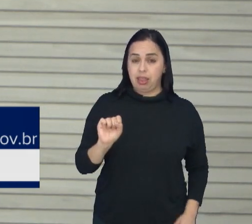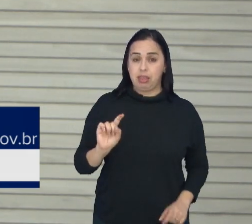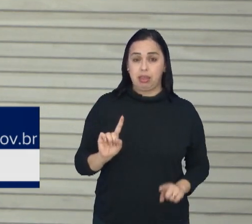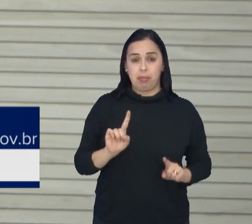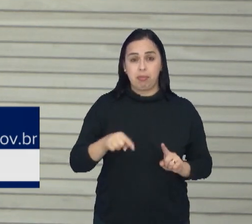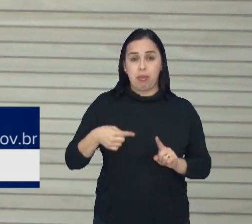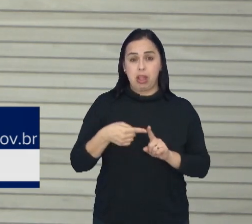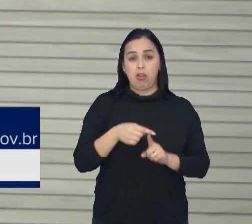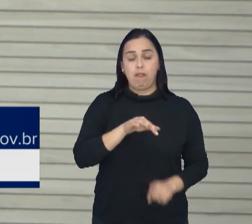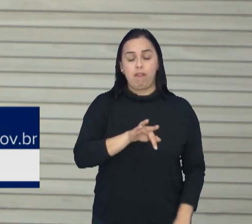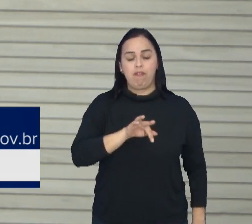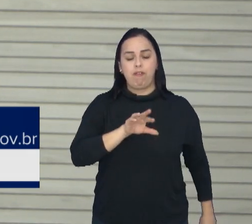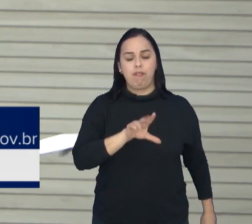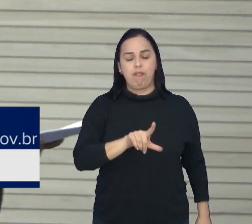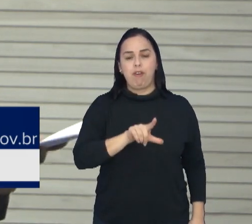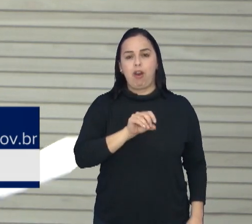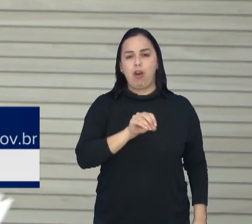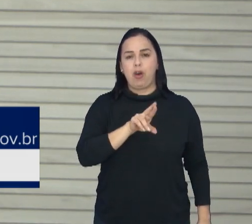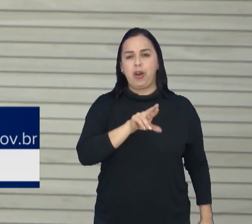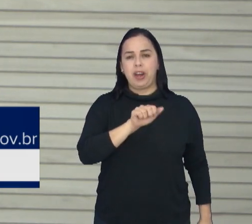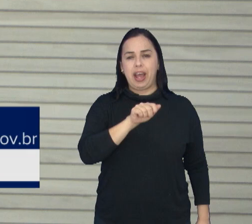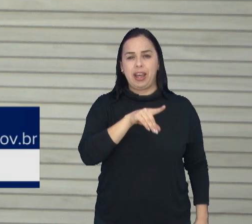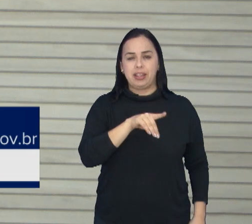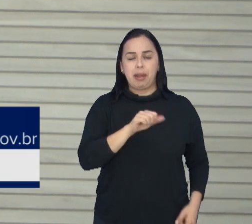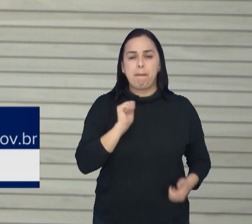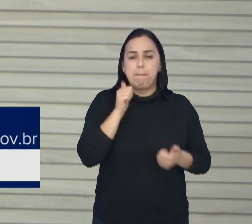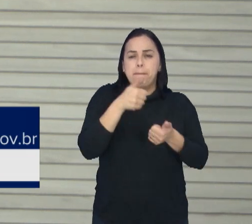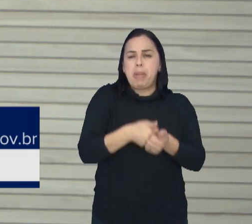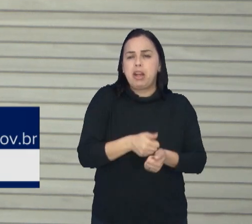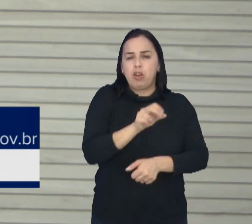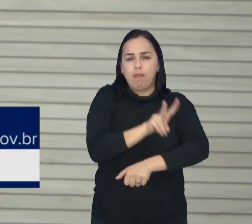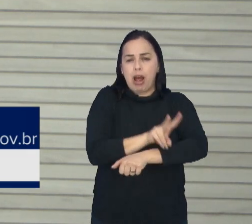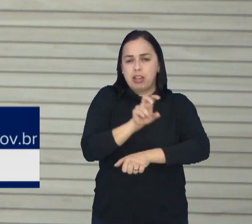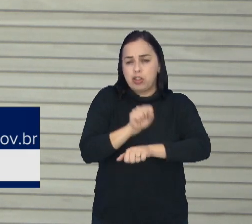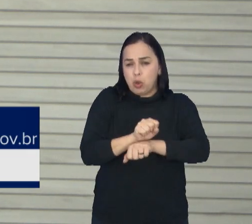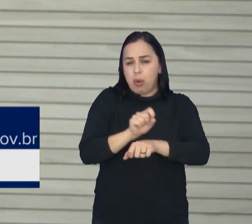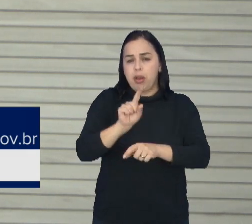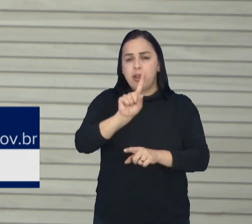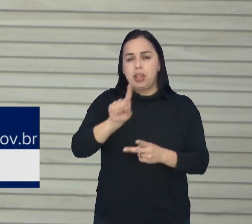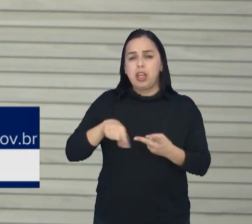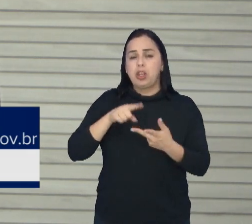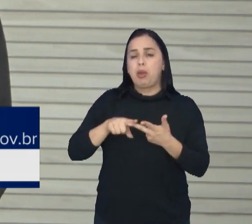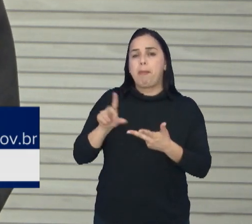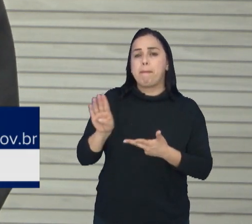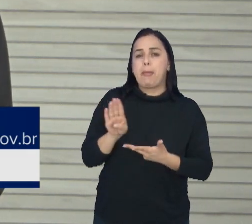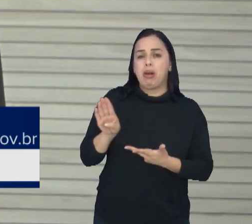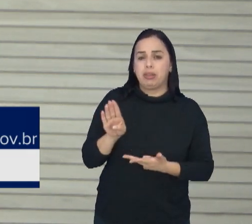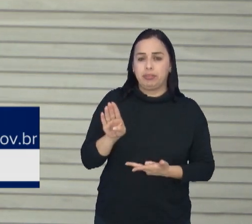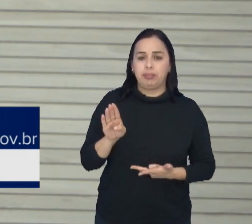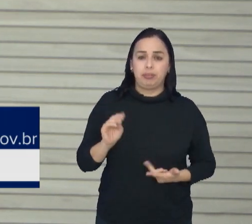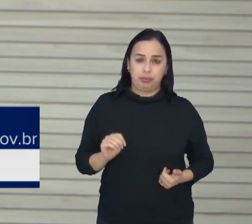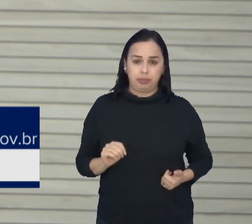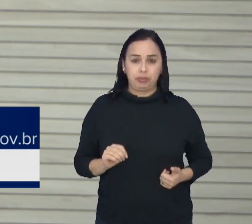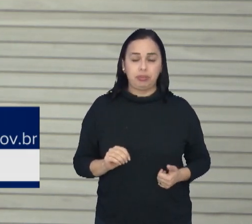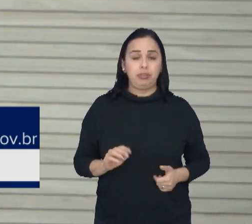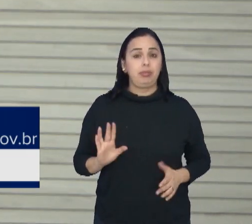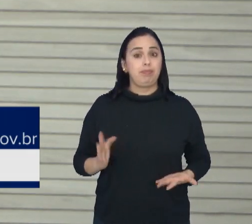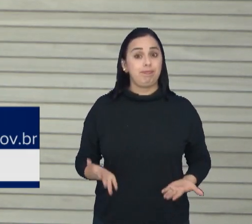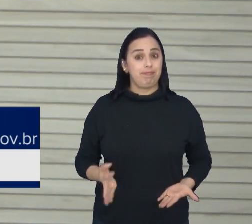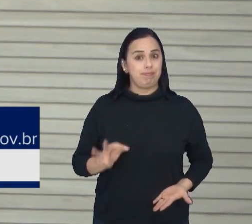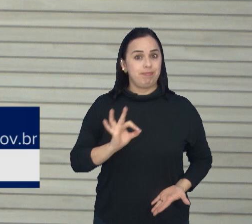José, um pouquinho ali pelo Bosque dos Eucaliptos também. E, senhor presidente, as forças de